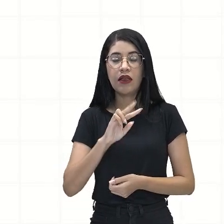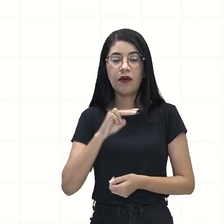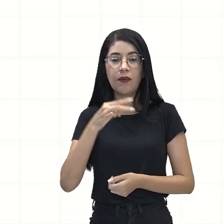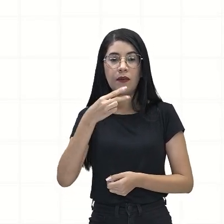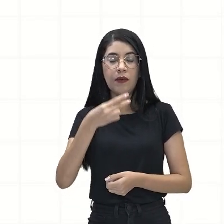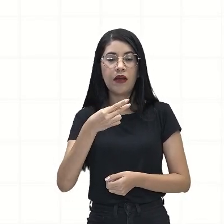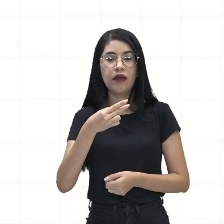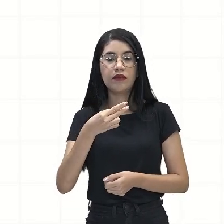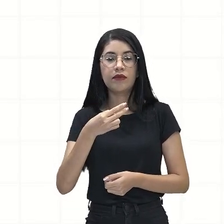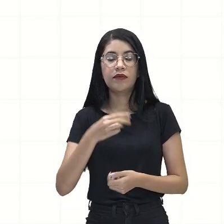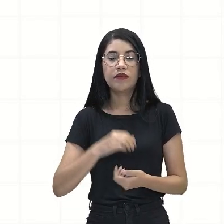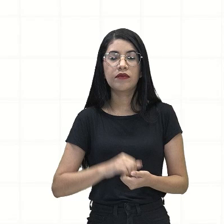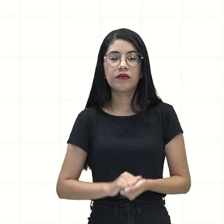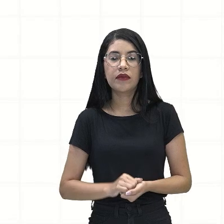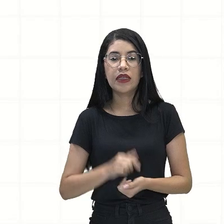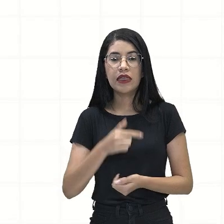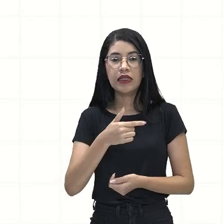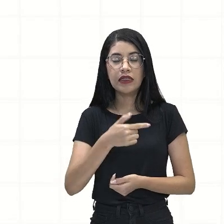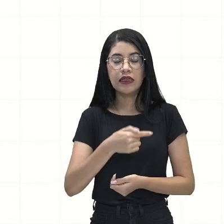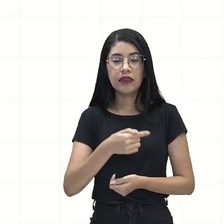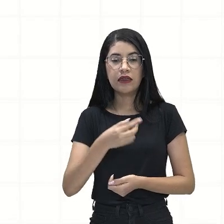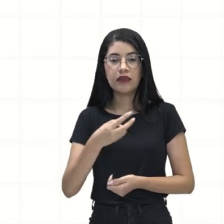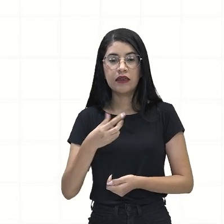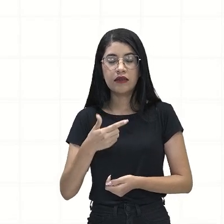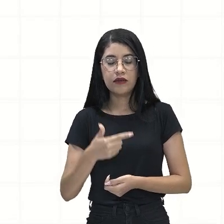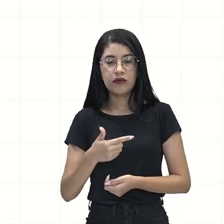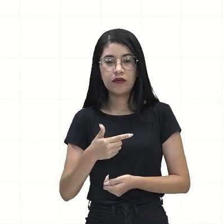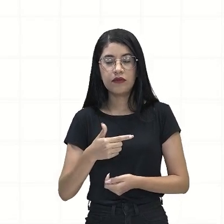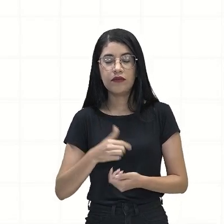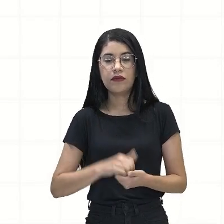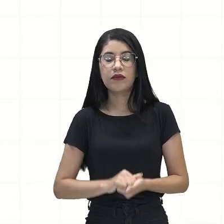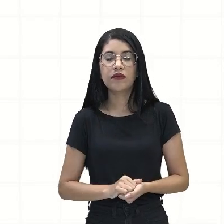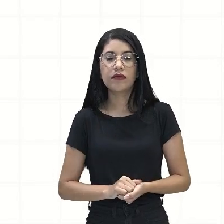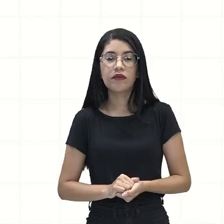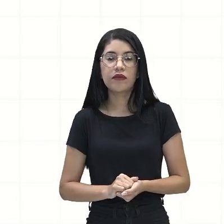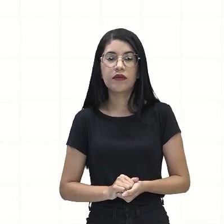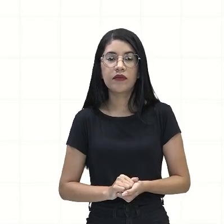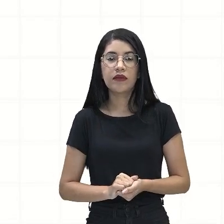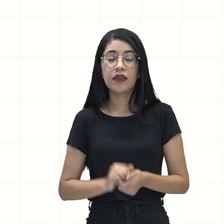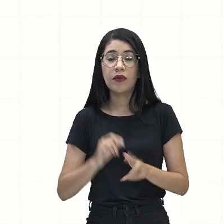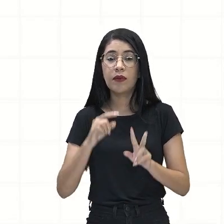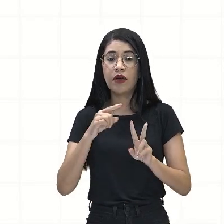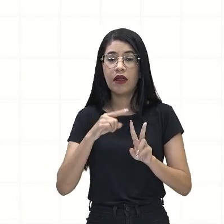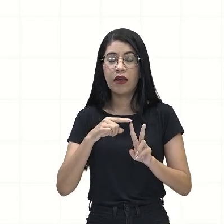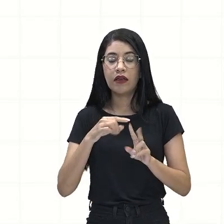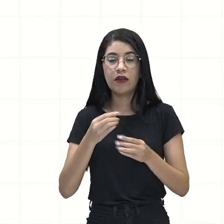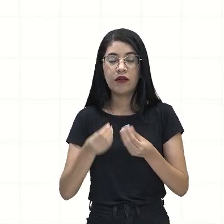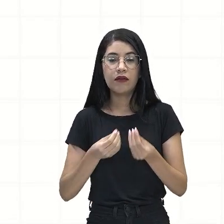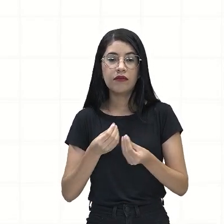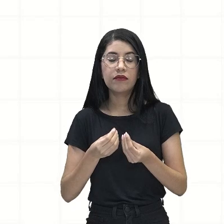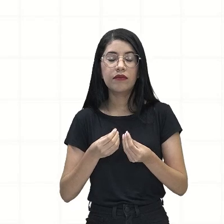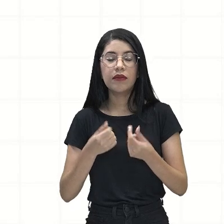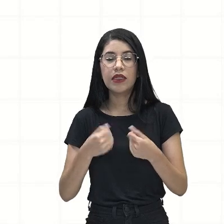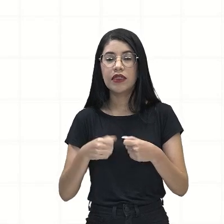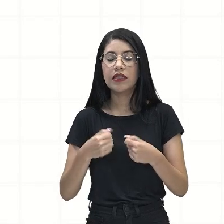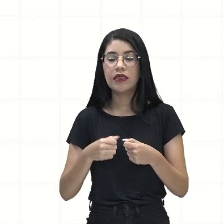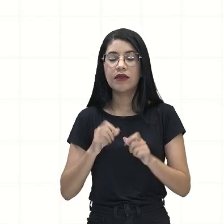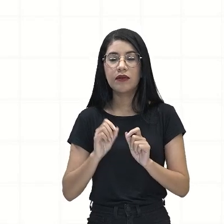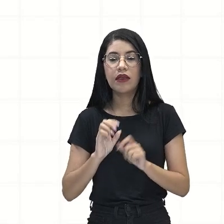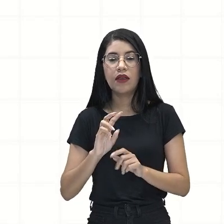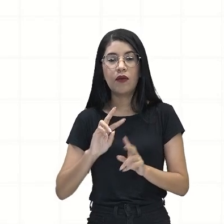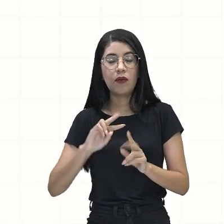quadrado vai ser igual a 72. Né? E aí, para eu tirar o quadrado desse d, eu tenho